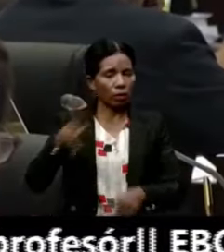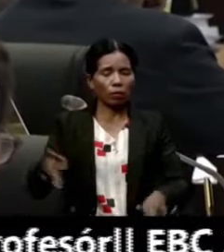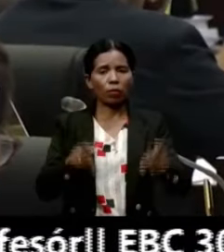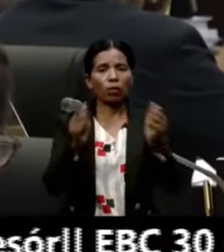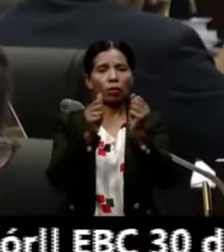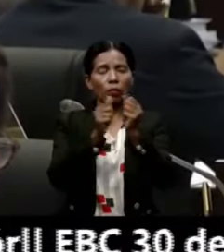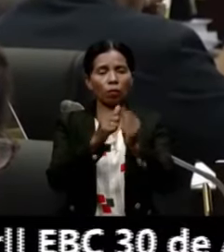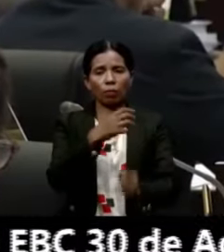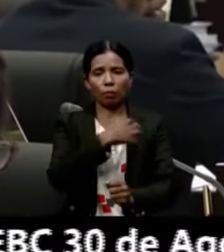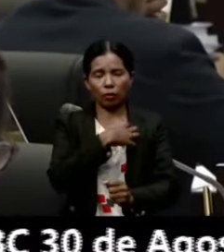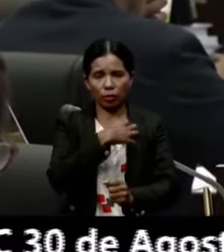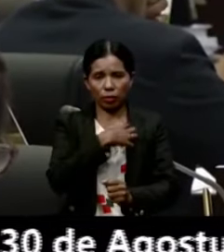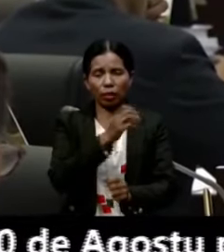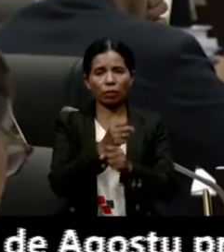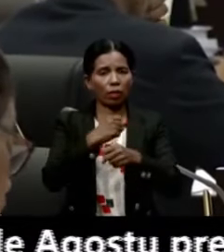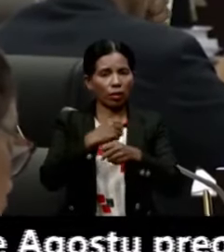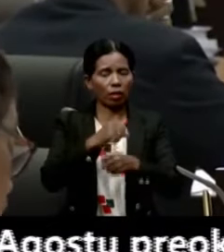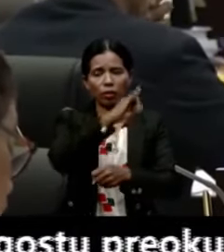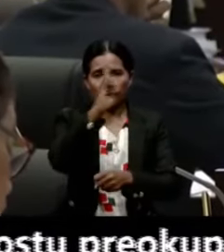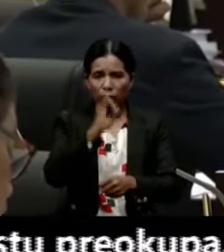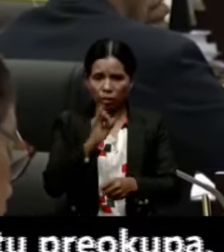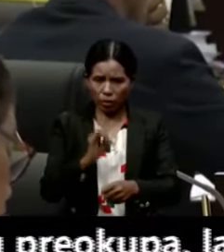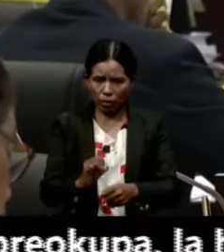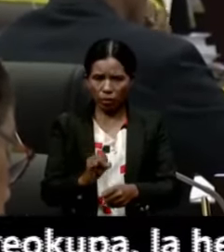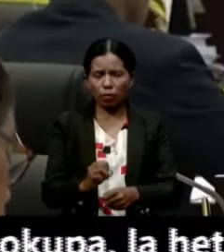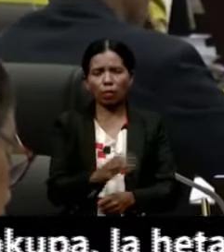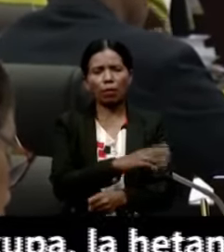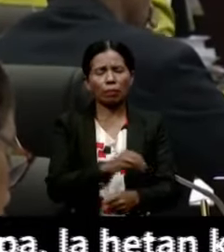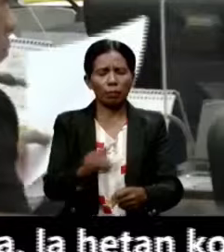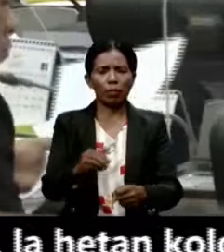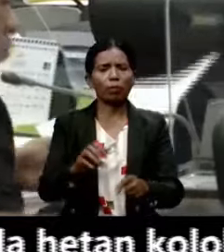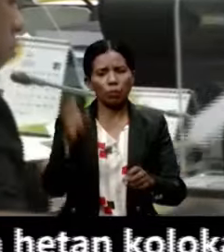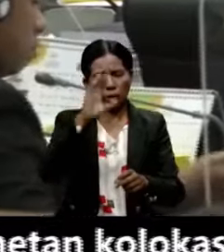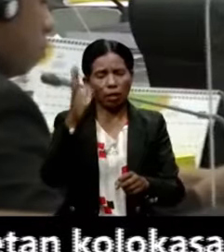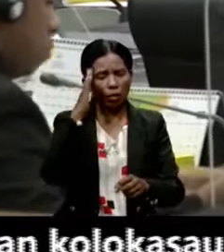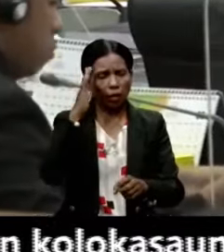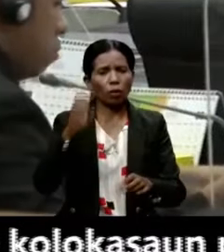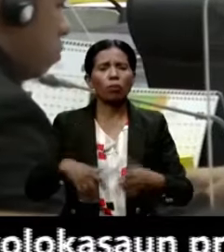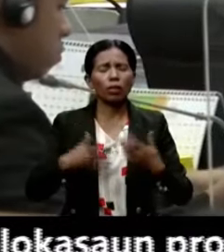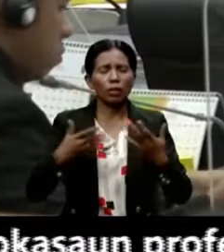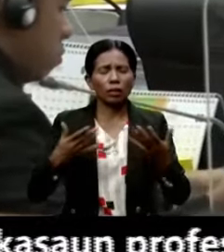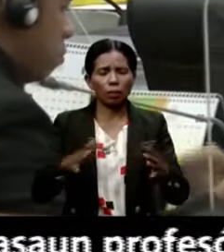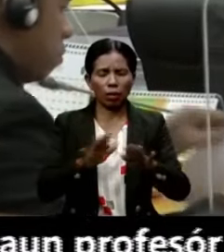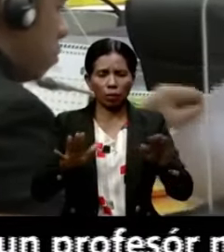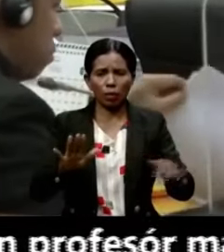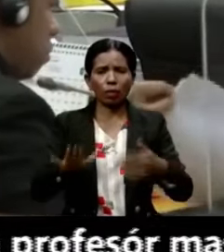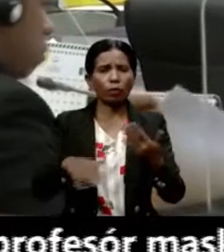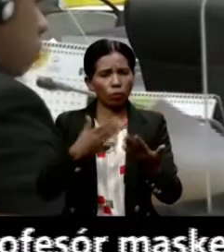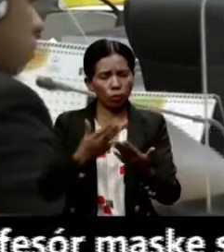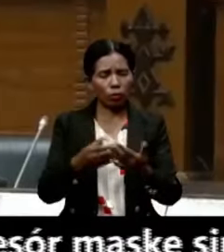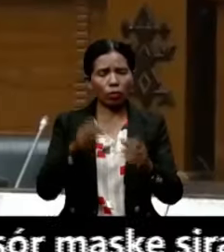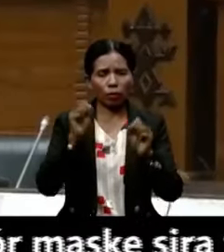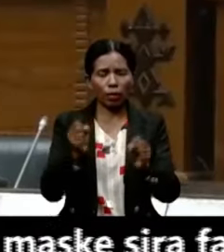PNTLI a tohala investigação nebe clã onde buca hatene los o insama clabaric minoridade sira bele envolve e a